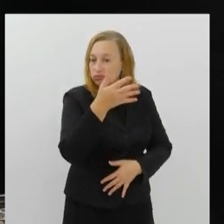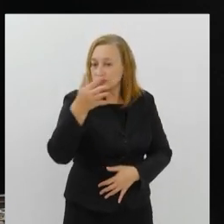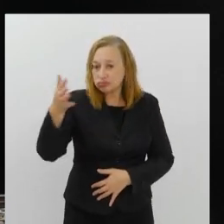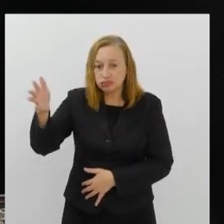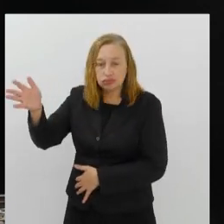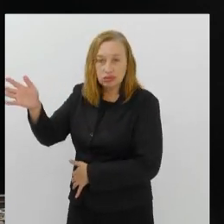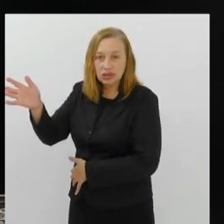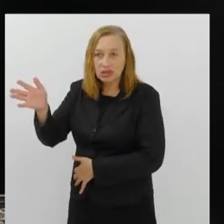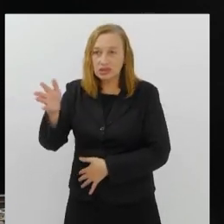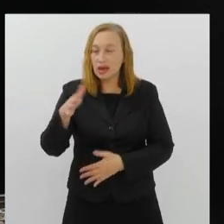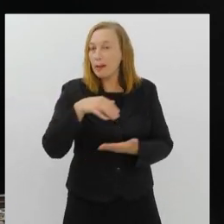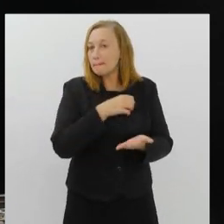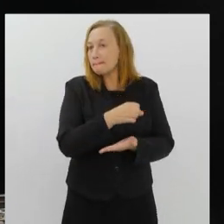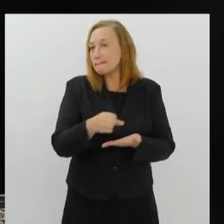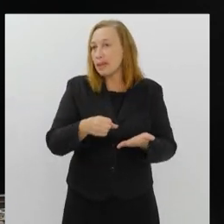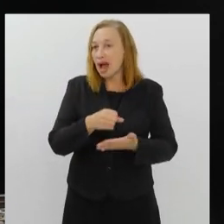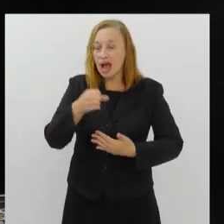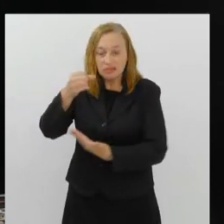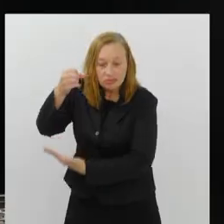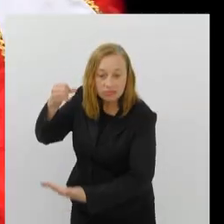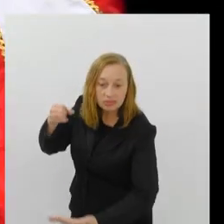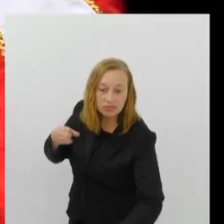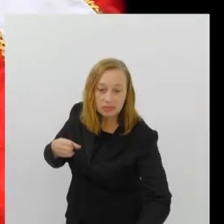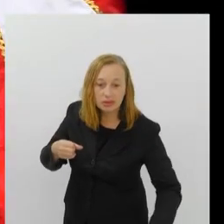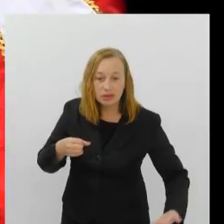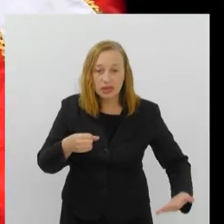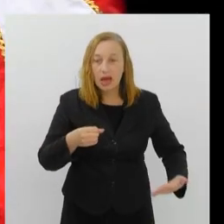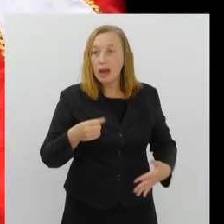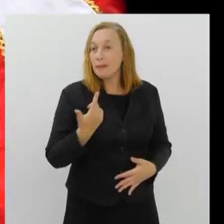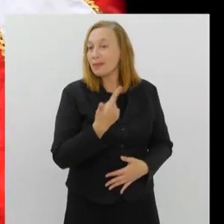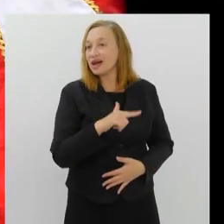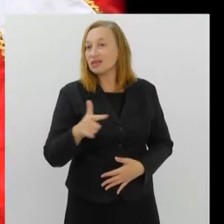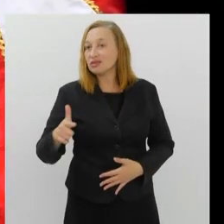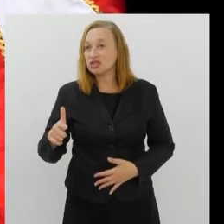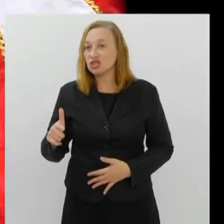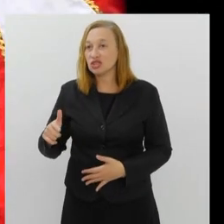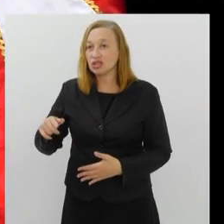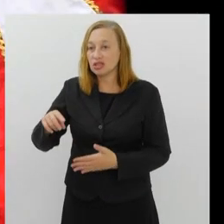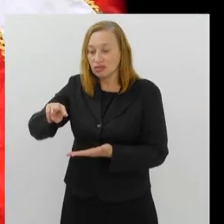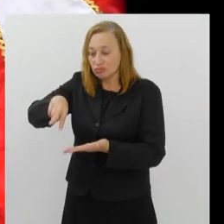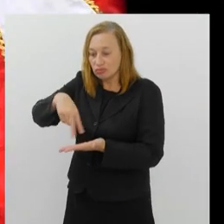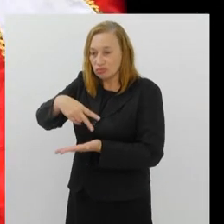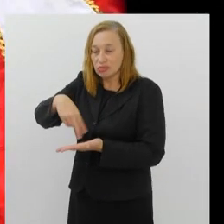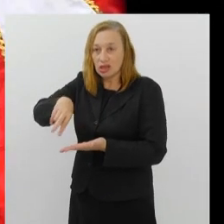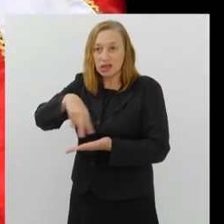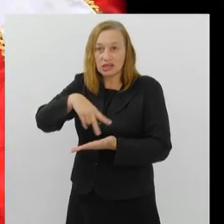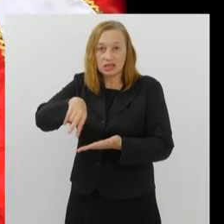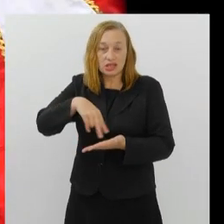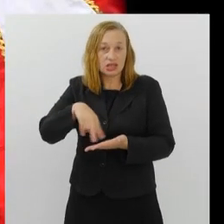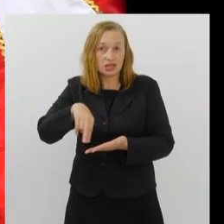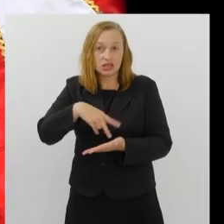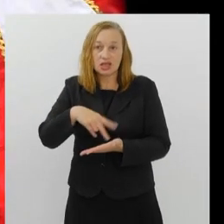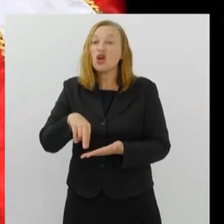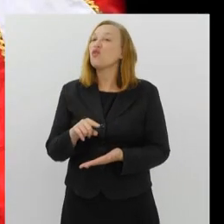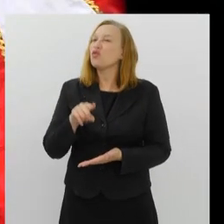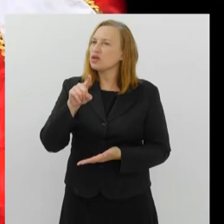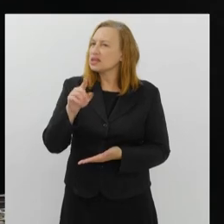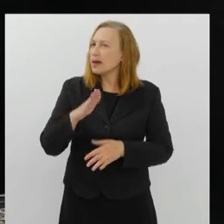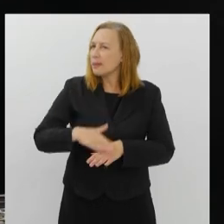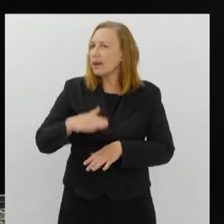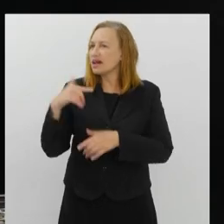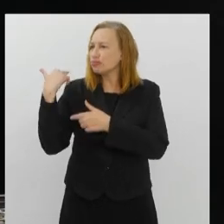dança básica, né, o cortejo e tudo isso, mas não tinha essa coisa da coreografia. Né? Você é